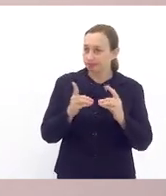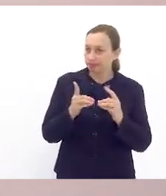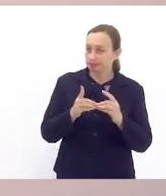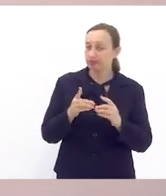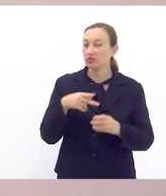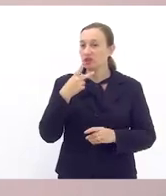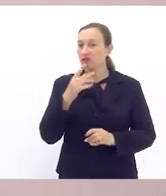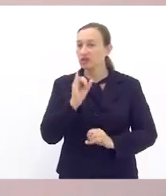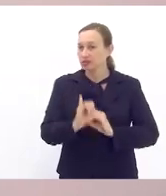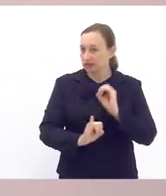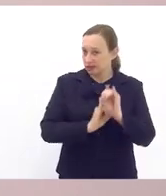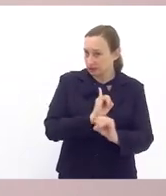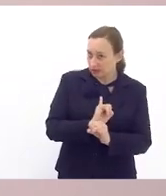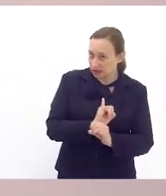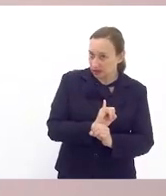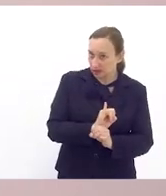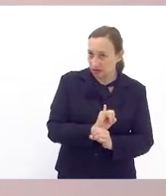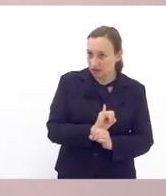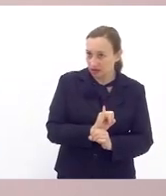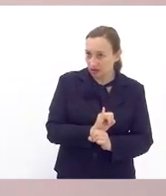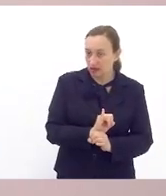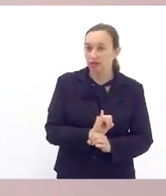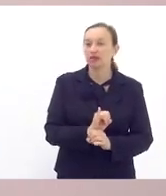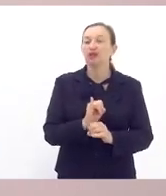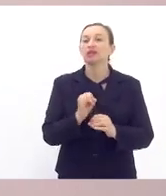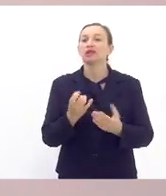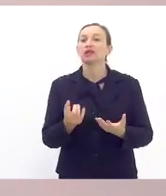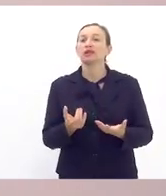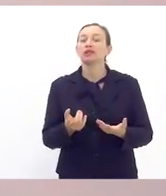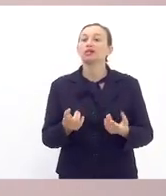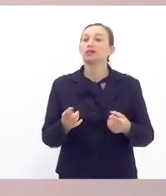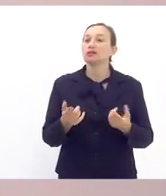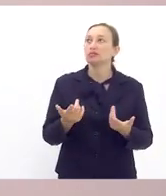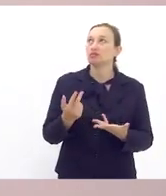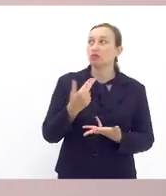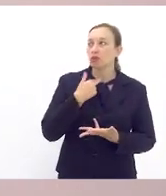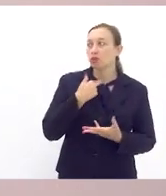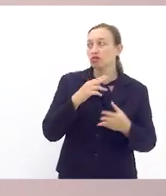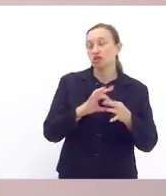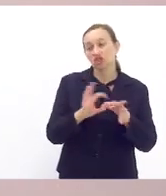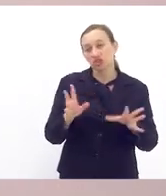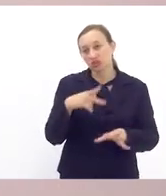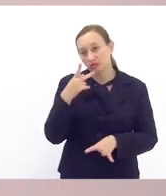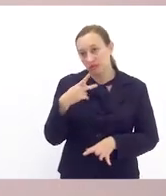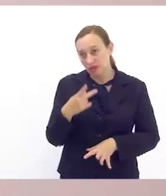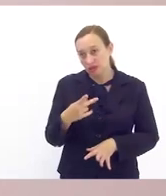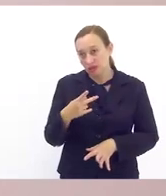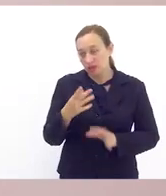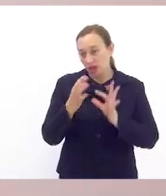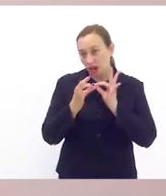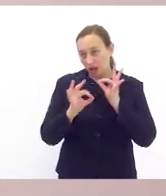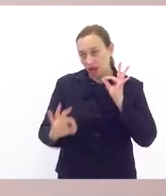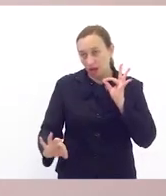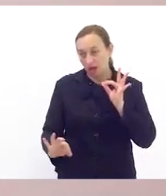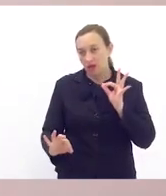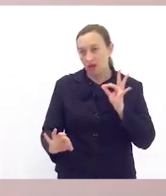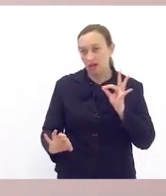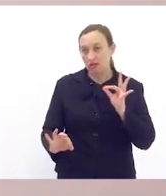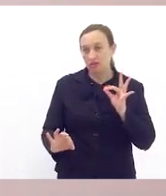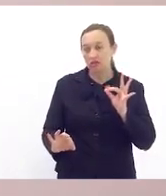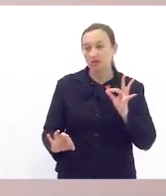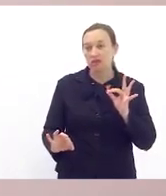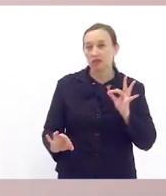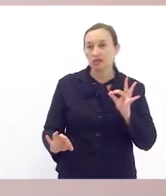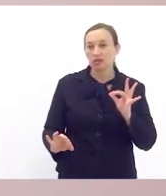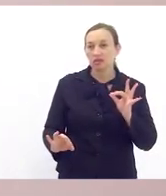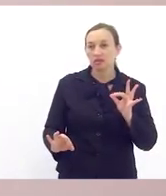da digitalização dos nossos atendimentos comerciais Mas eu acho que não posso deixar né sem querer me estender muito de falar da digitalização